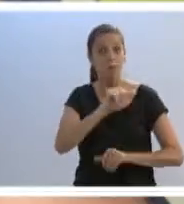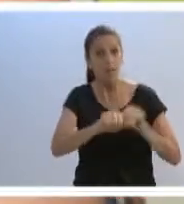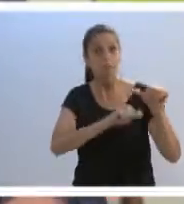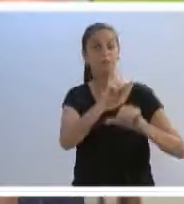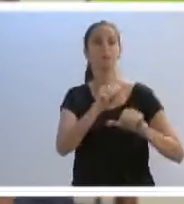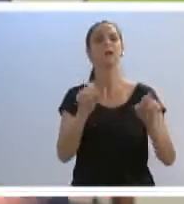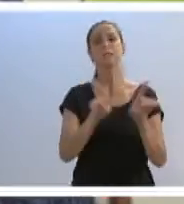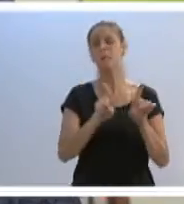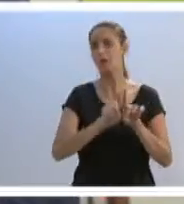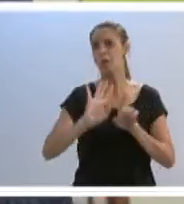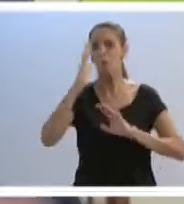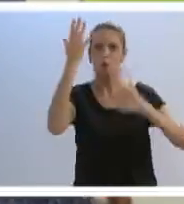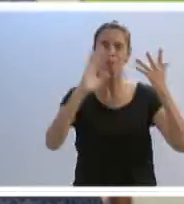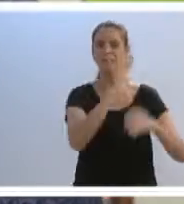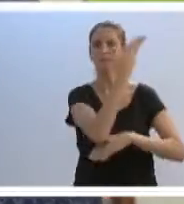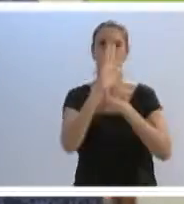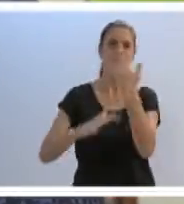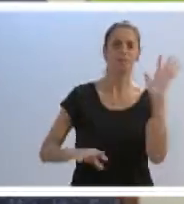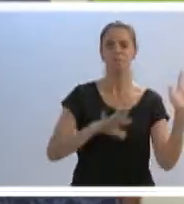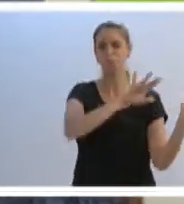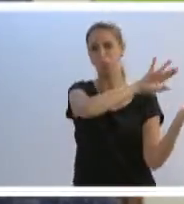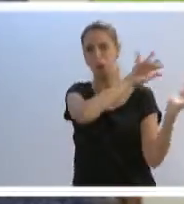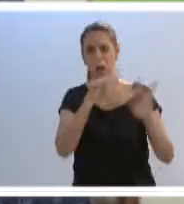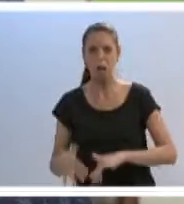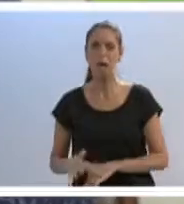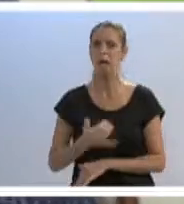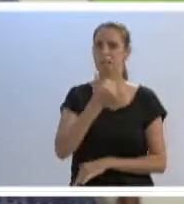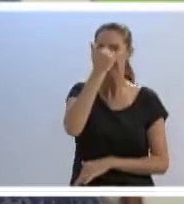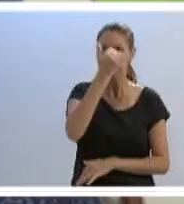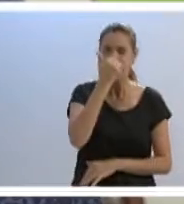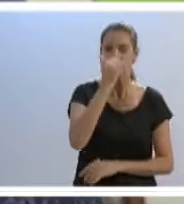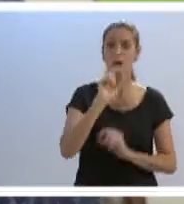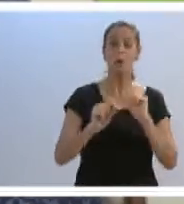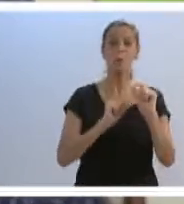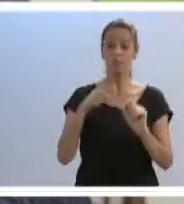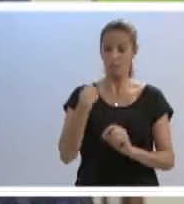desastres, os acontecimentos ambientais que mostram aí, exigem de nós no